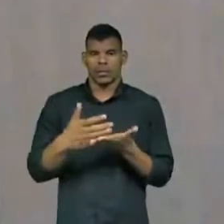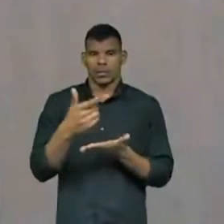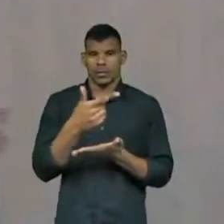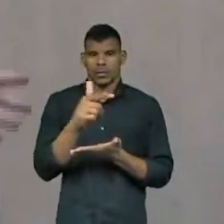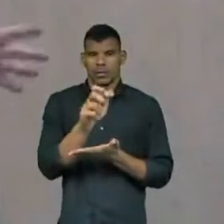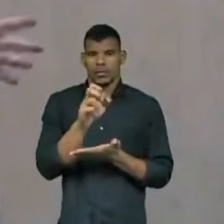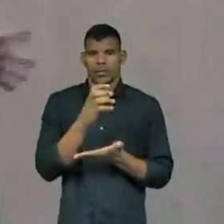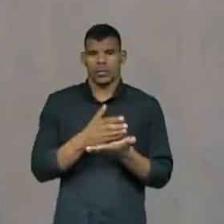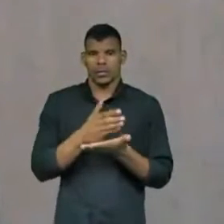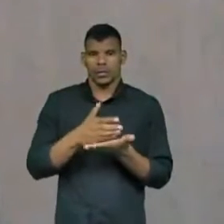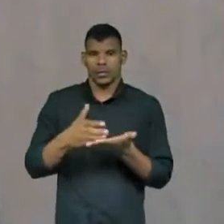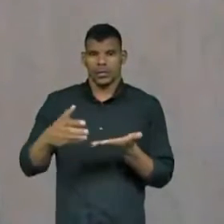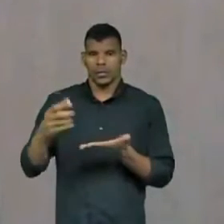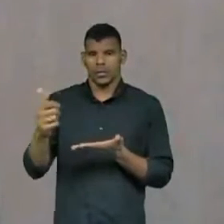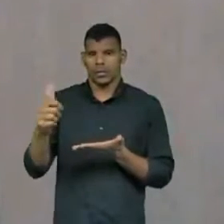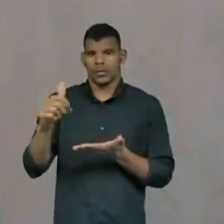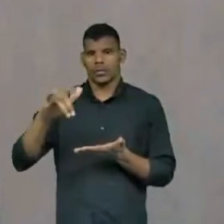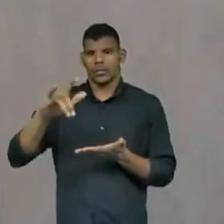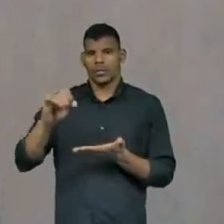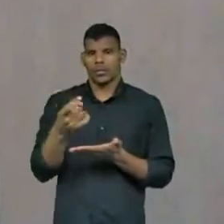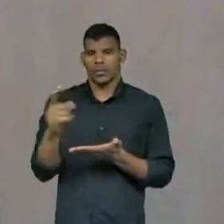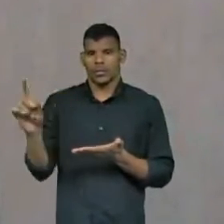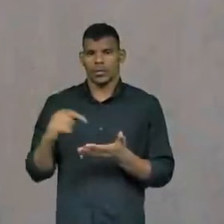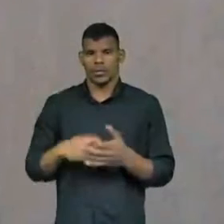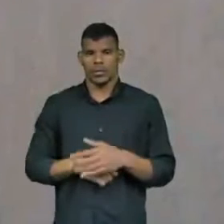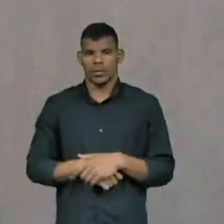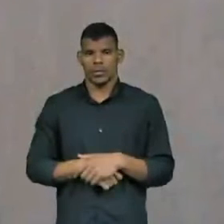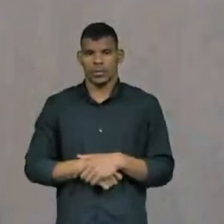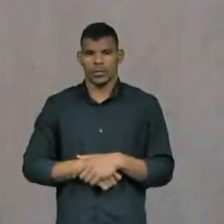dá 11 milhões para...